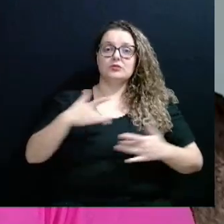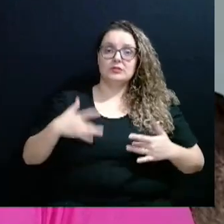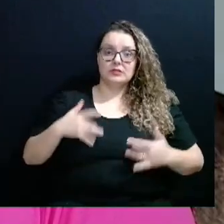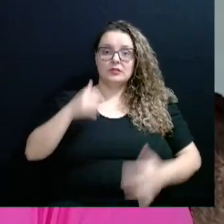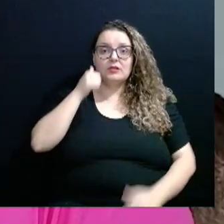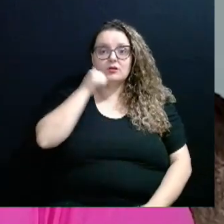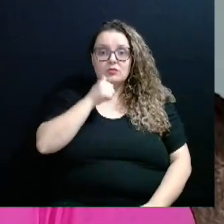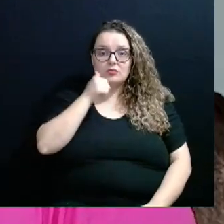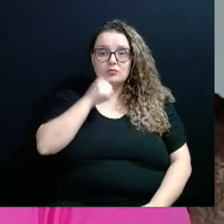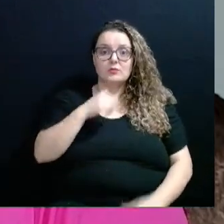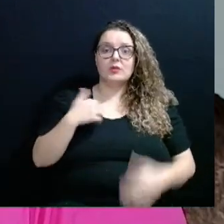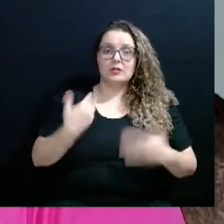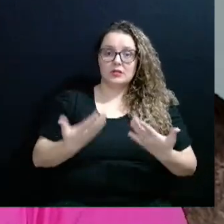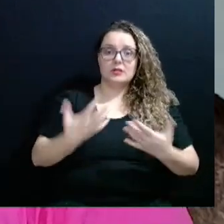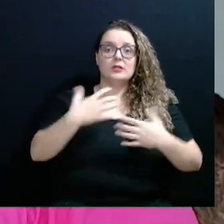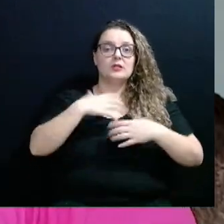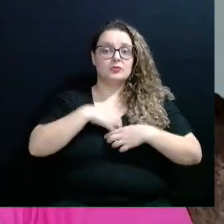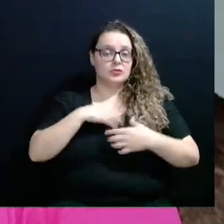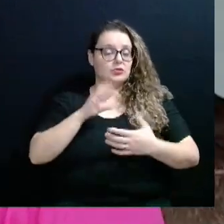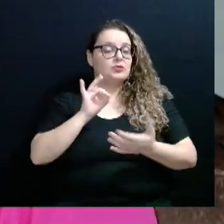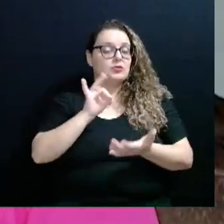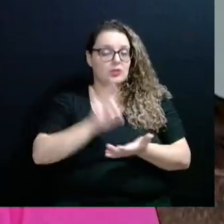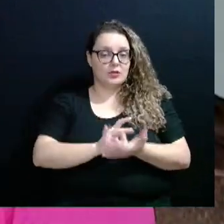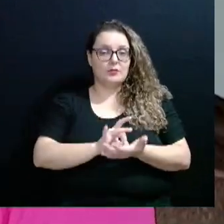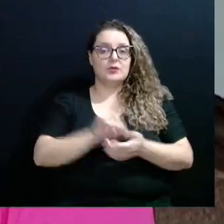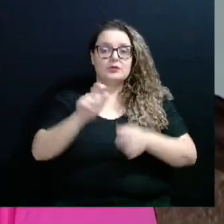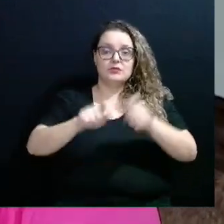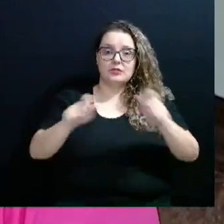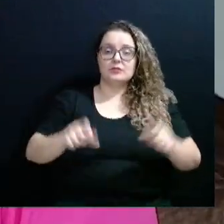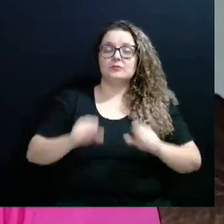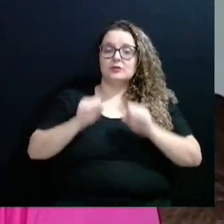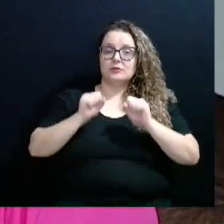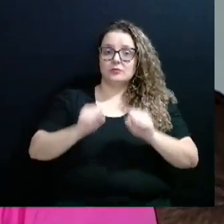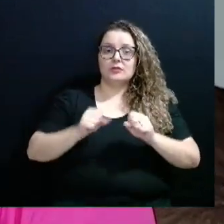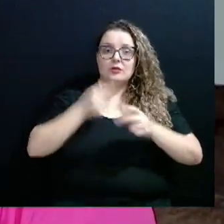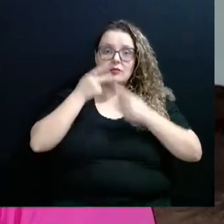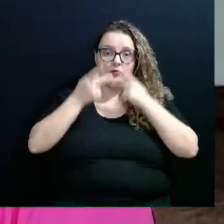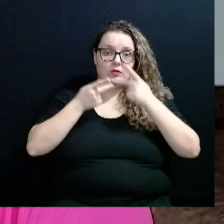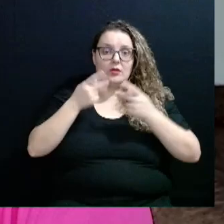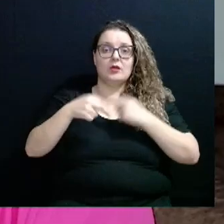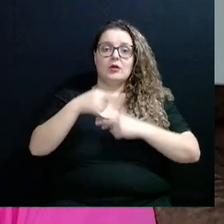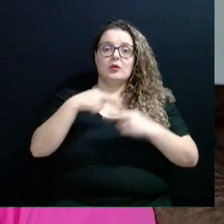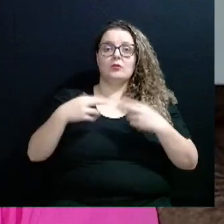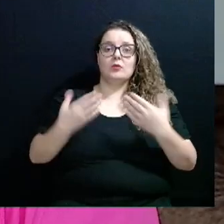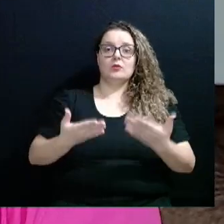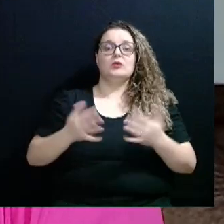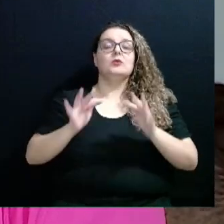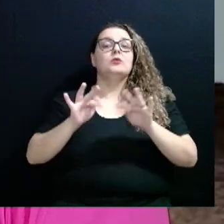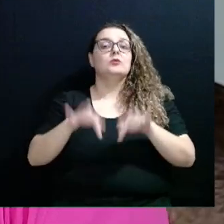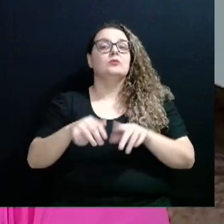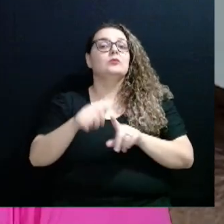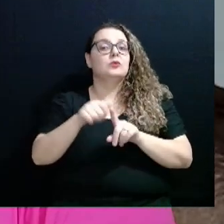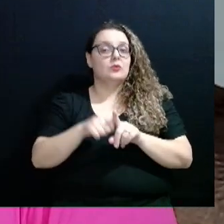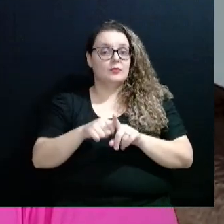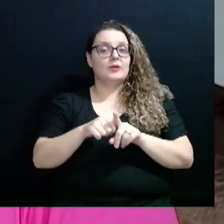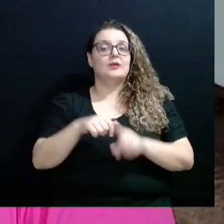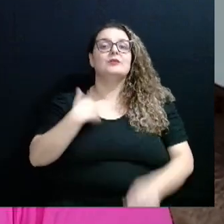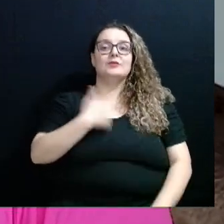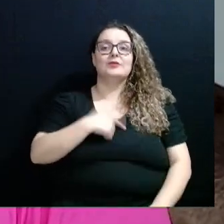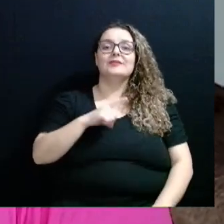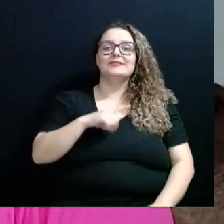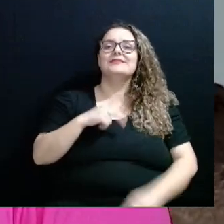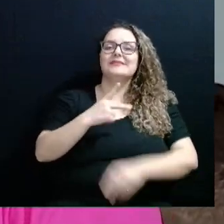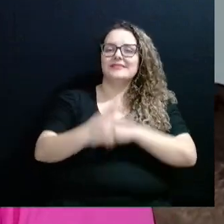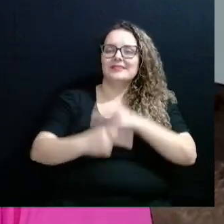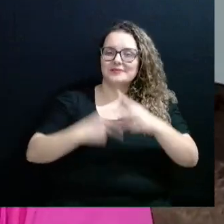forma realmente das pessoas poderem falar a respeito disso e no final do mês a gente vai ter uma premiação para as pessoas aí